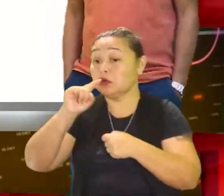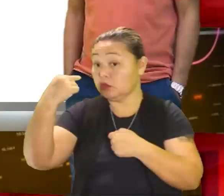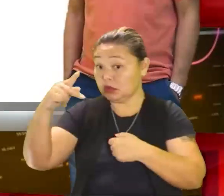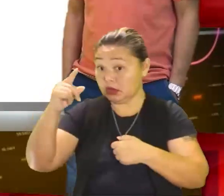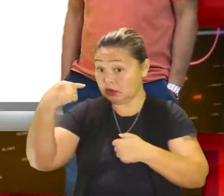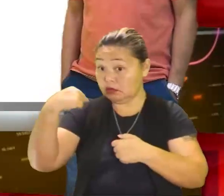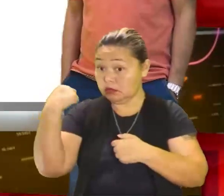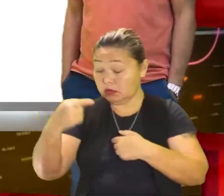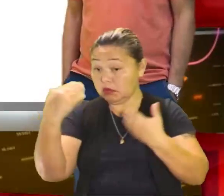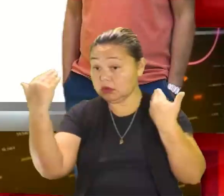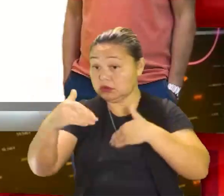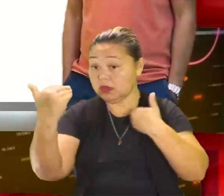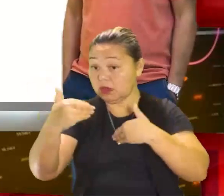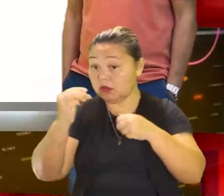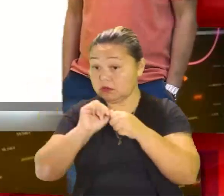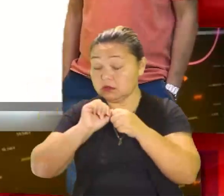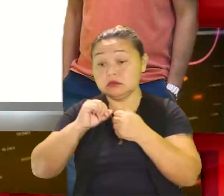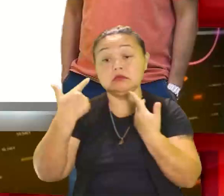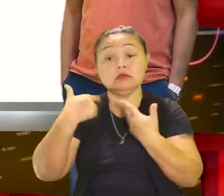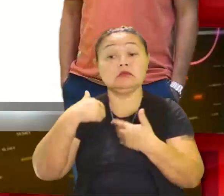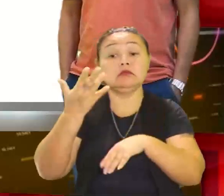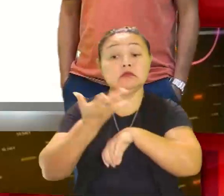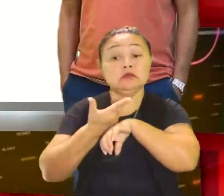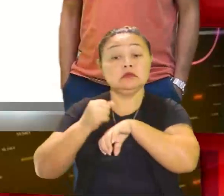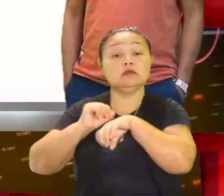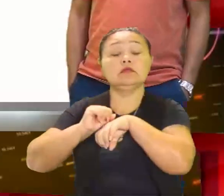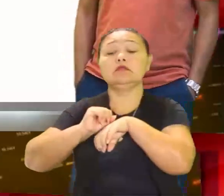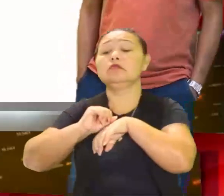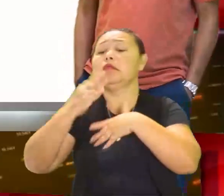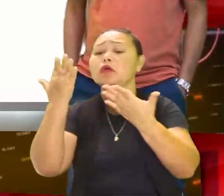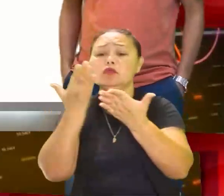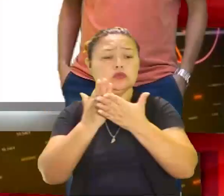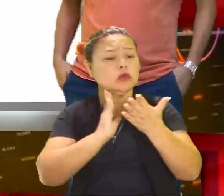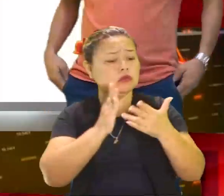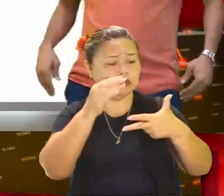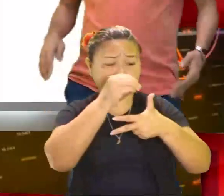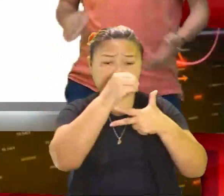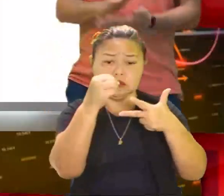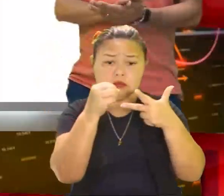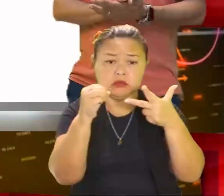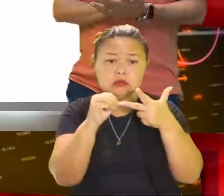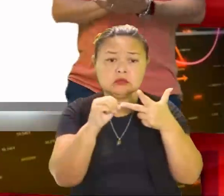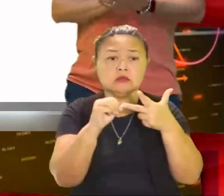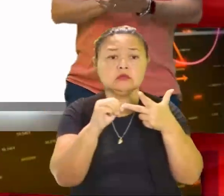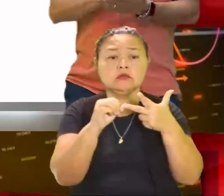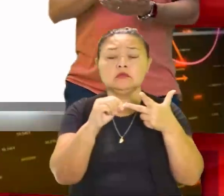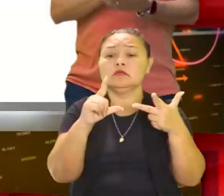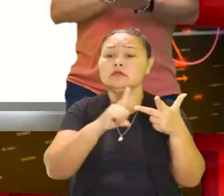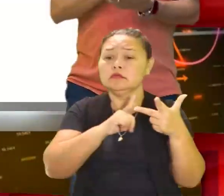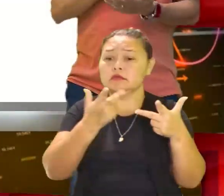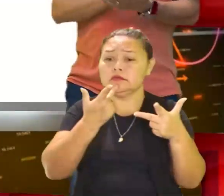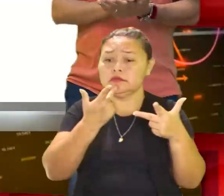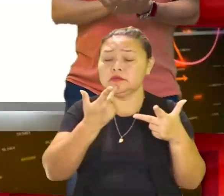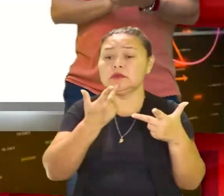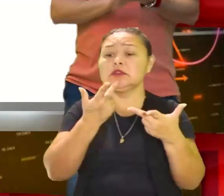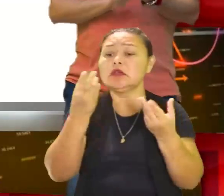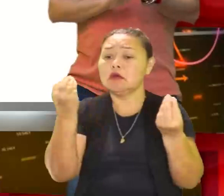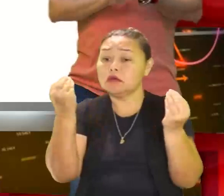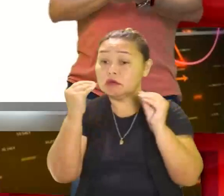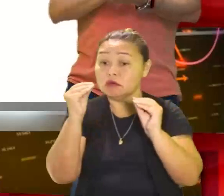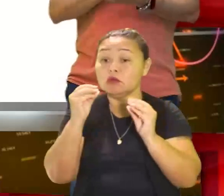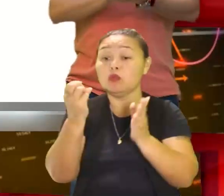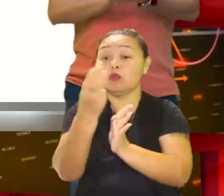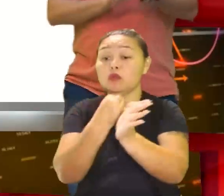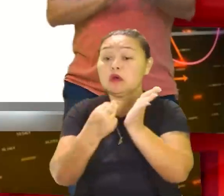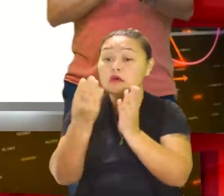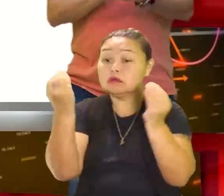nossa avaliação aqui da unidade, mas também para o estudo do Enem, enfim. Então, gente, a gente pega no pé aqui do mapa mental, mas é que o